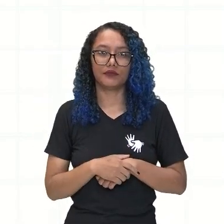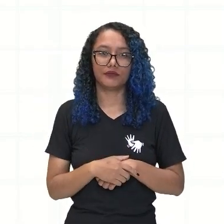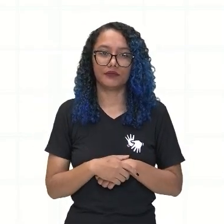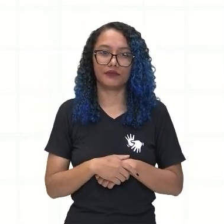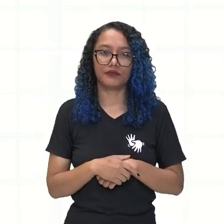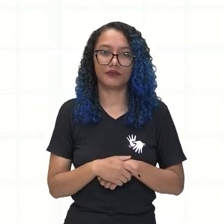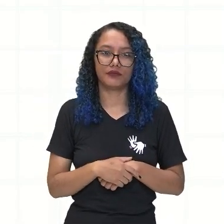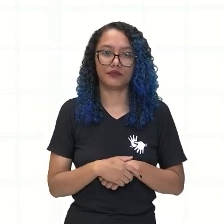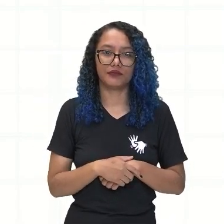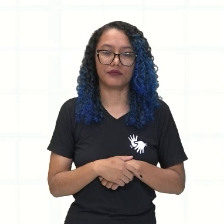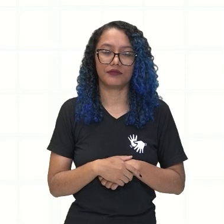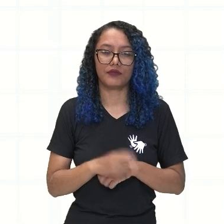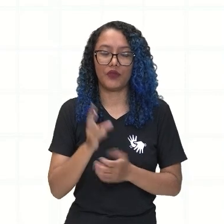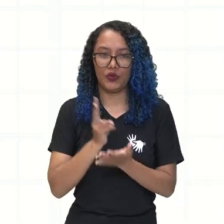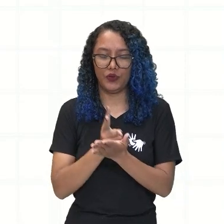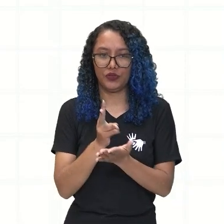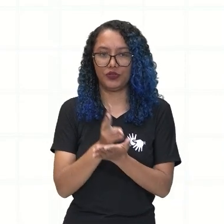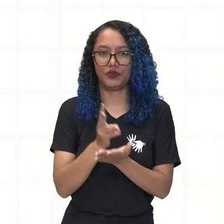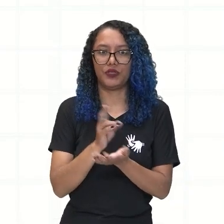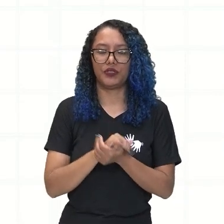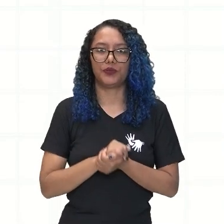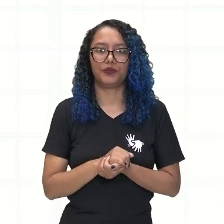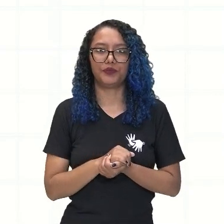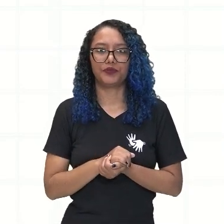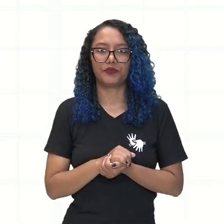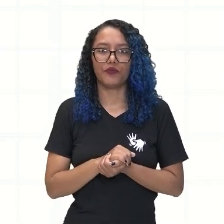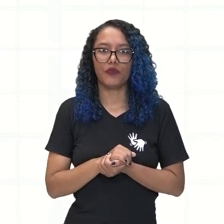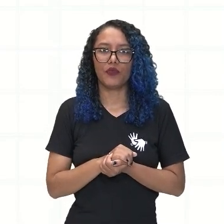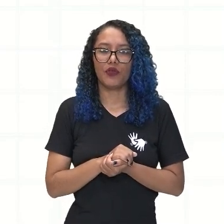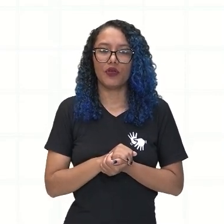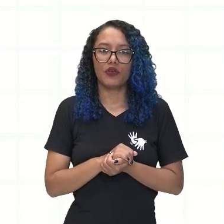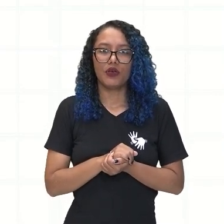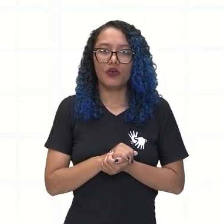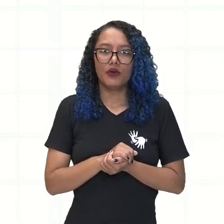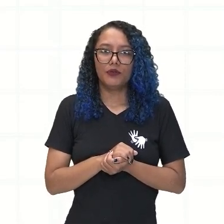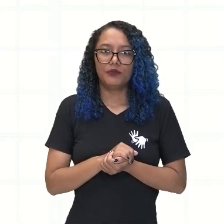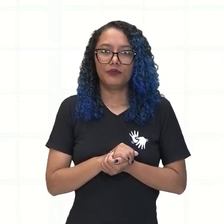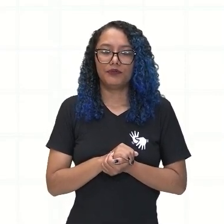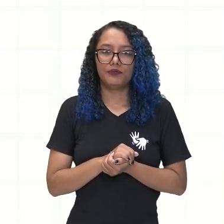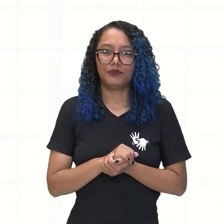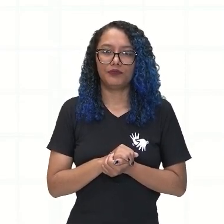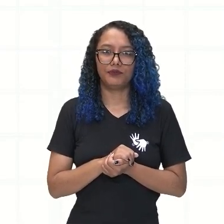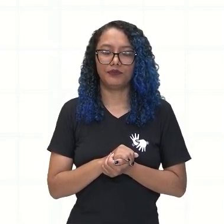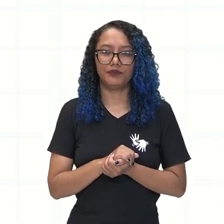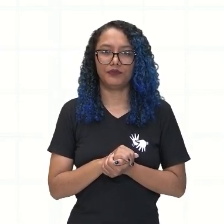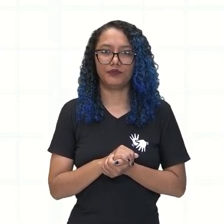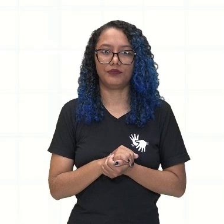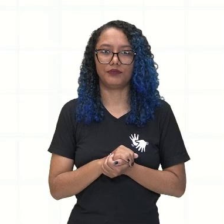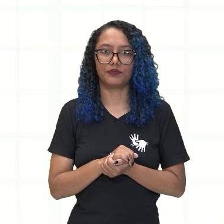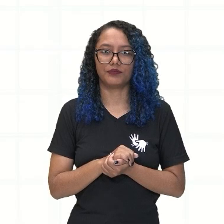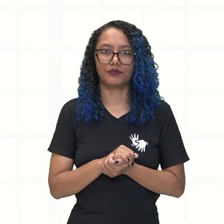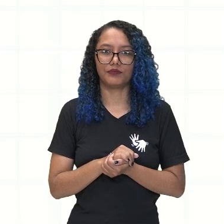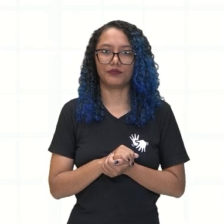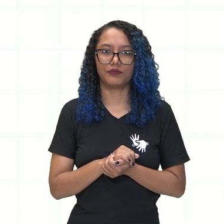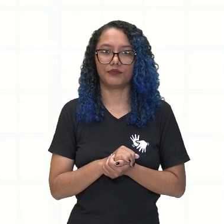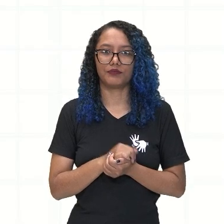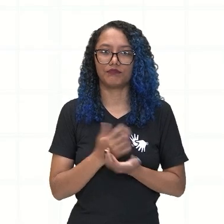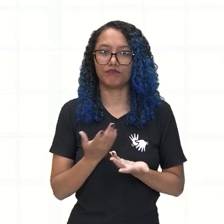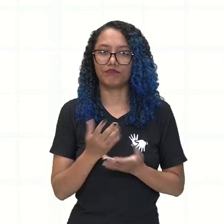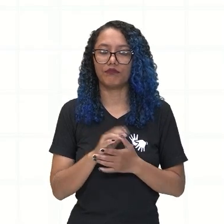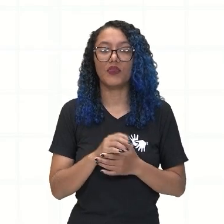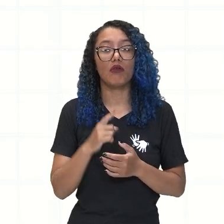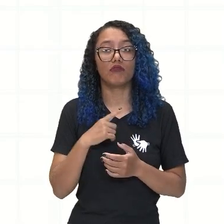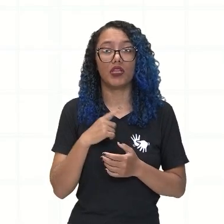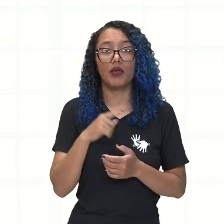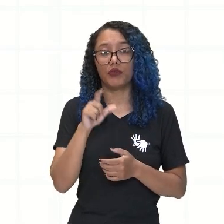indicar mais a respeito desse texto, além aqui da descoberta liderada por Frederico Degrange, da Universidade Nacional